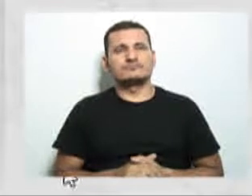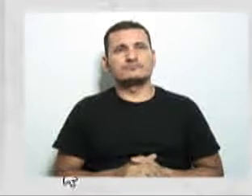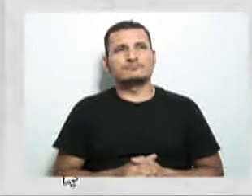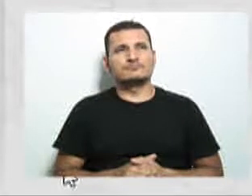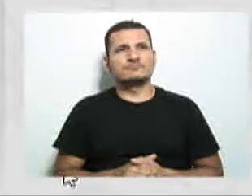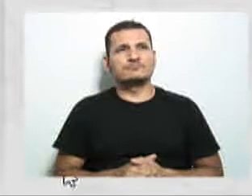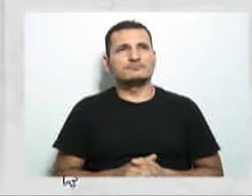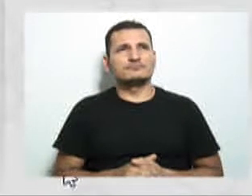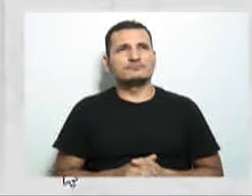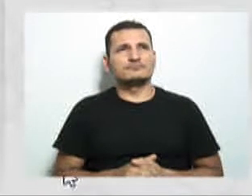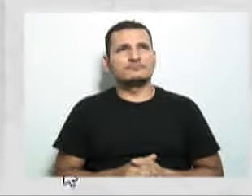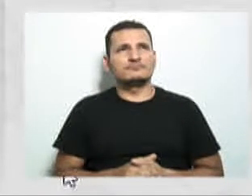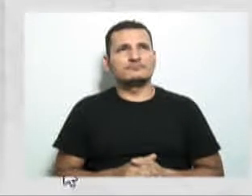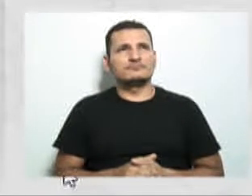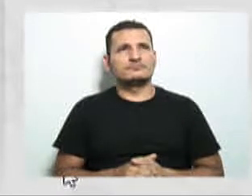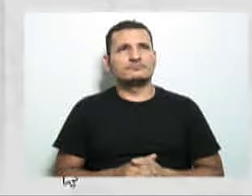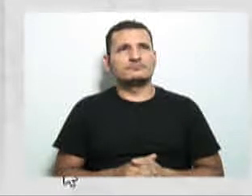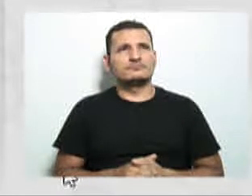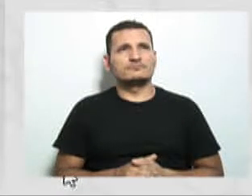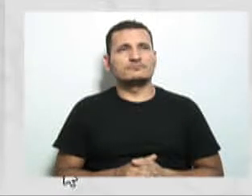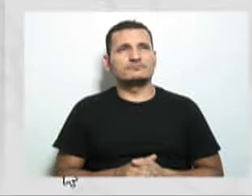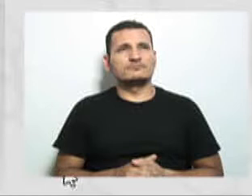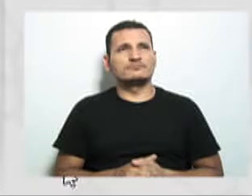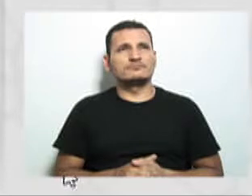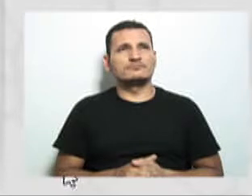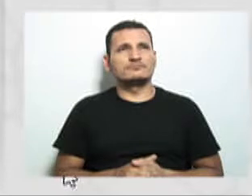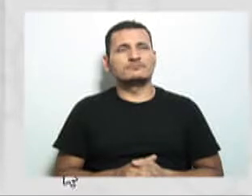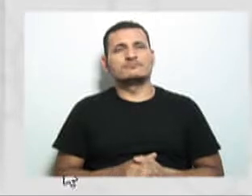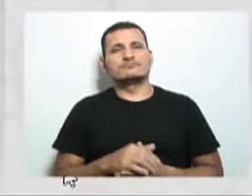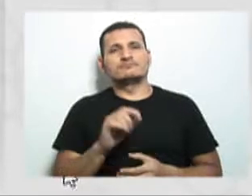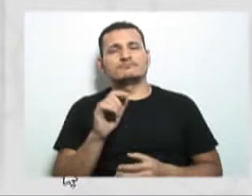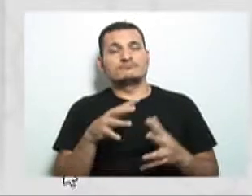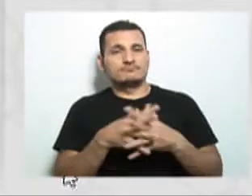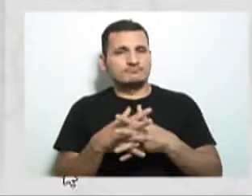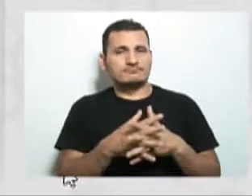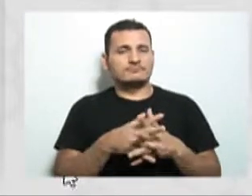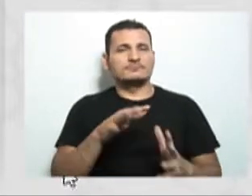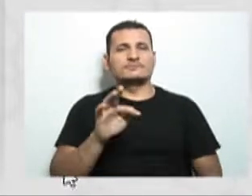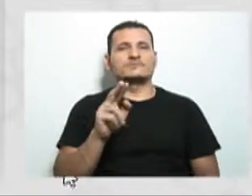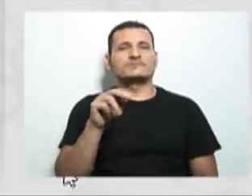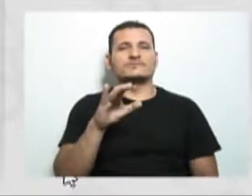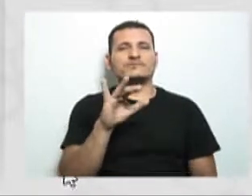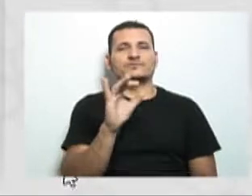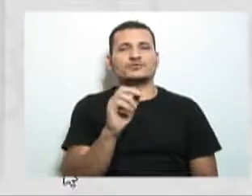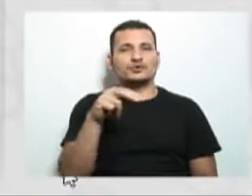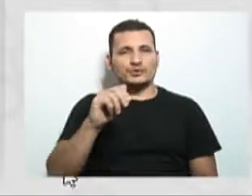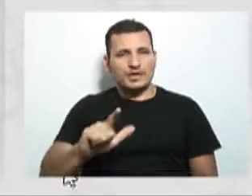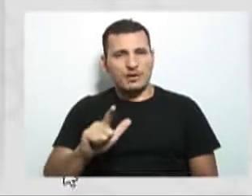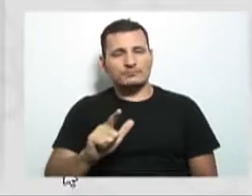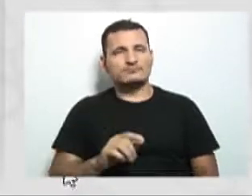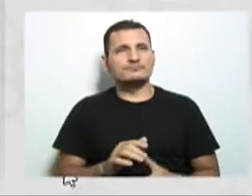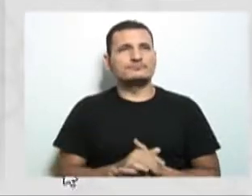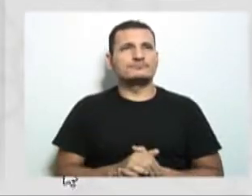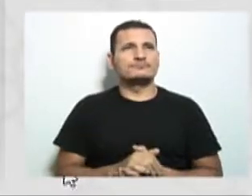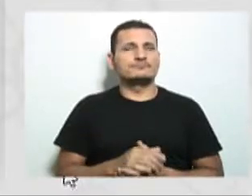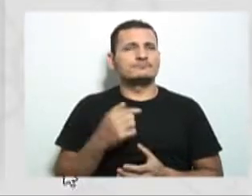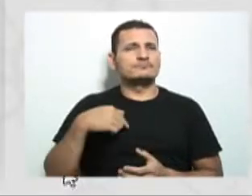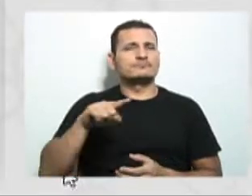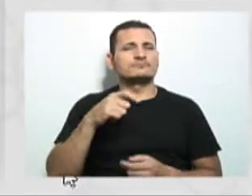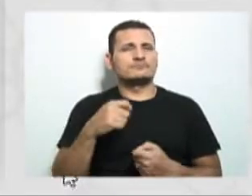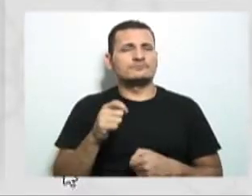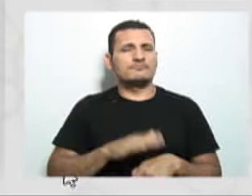né? Primeiro, vamos ver o conflito funcional. Cadê? Tá aqui, beleza. Conflito funcional. Precisamos de muito mais